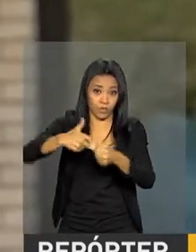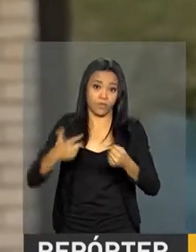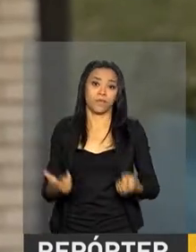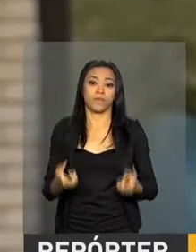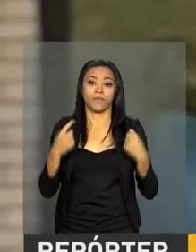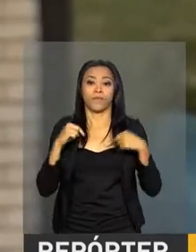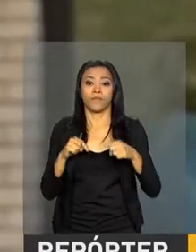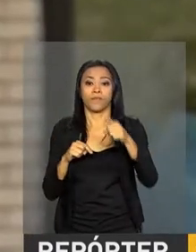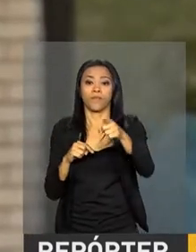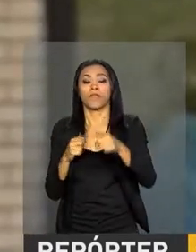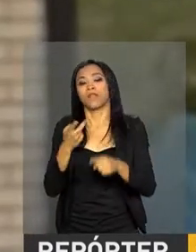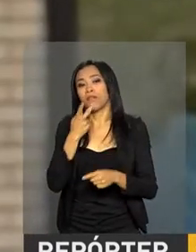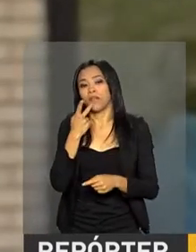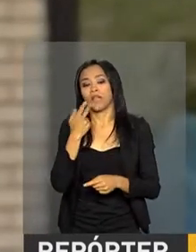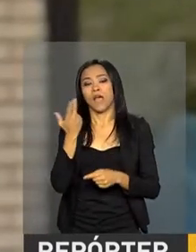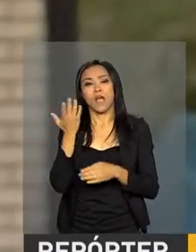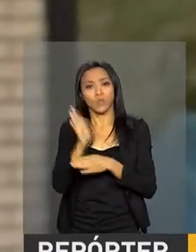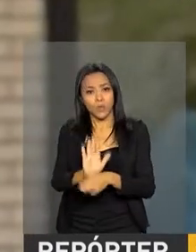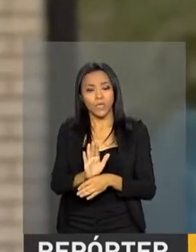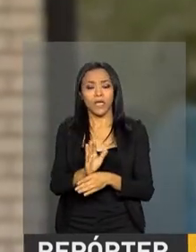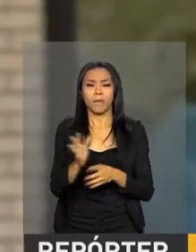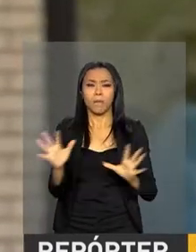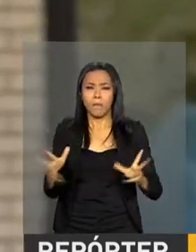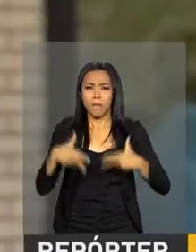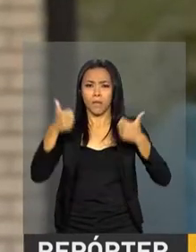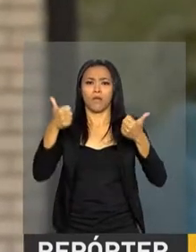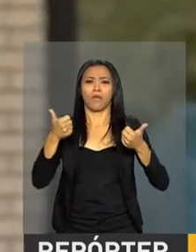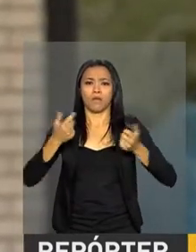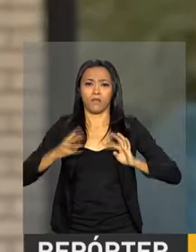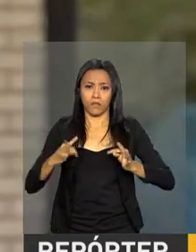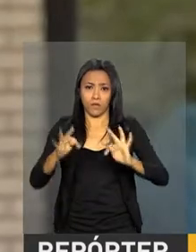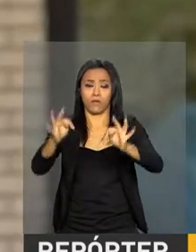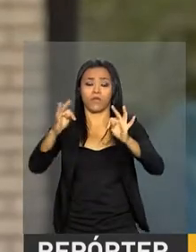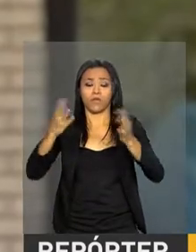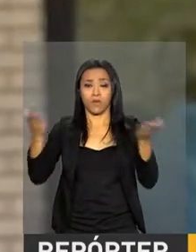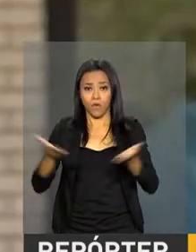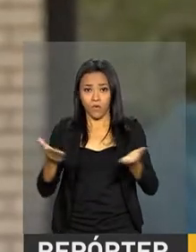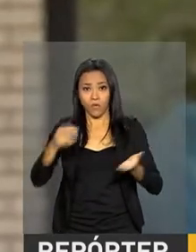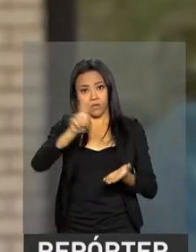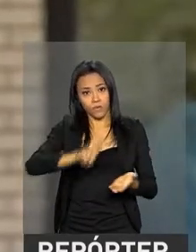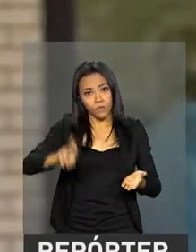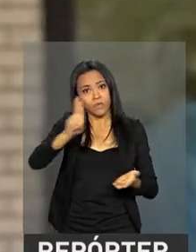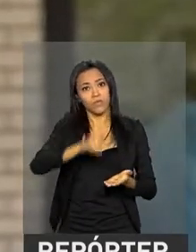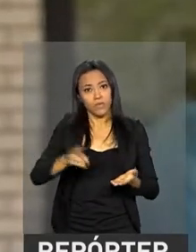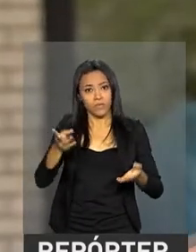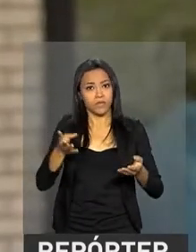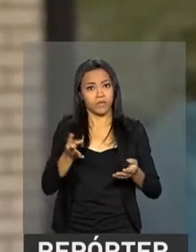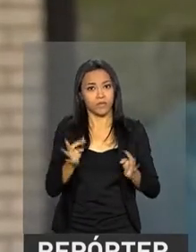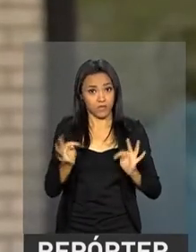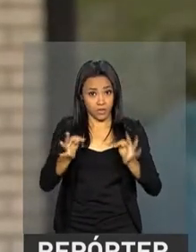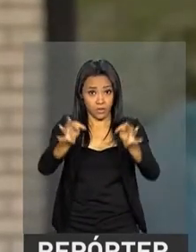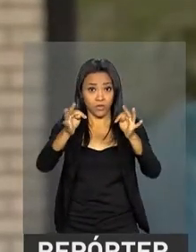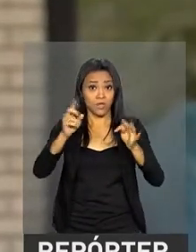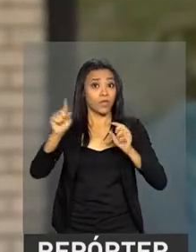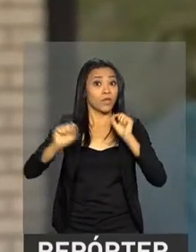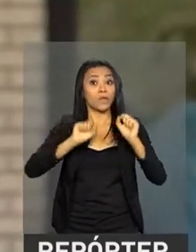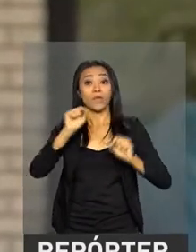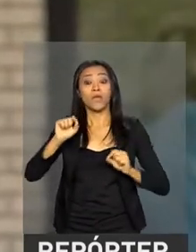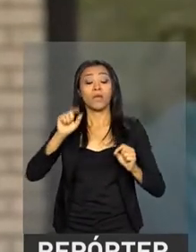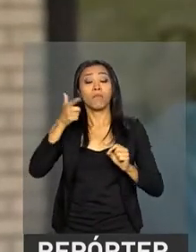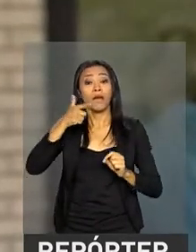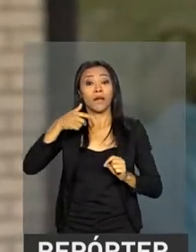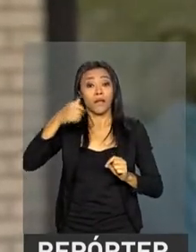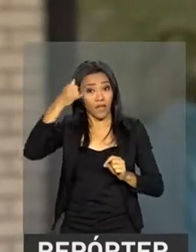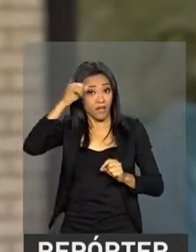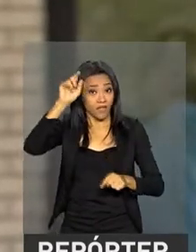maneiras: aprimorando a tecnologia, porque nós usamos hoje a tecnologia dos satélites para monitorar o desmatamento e